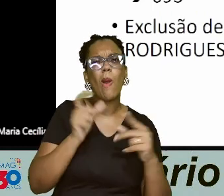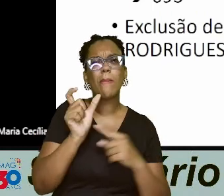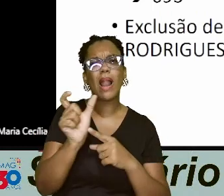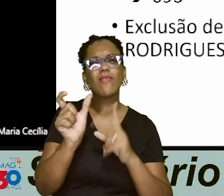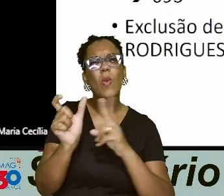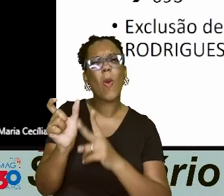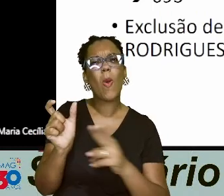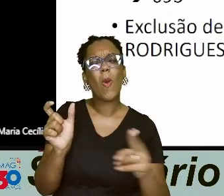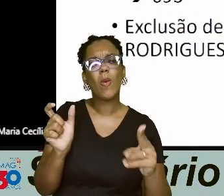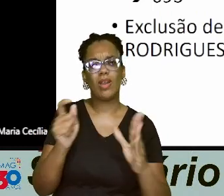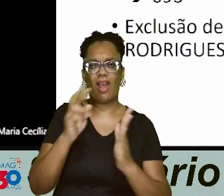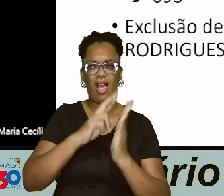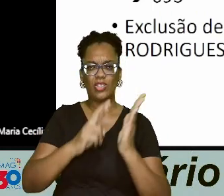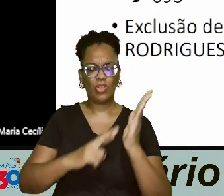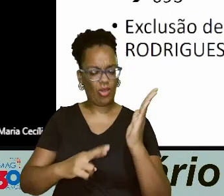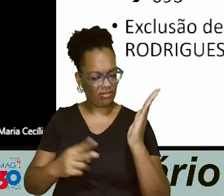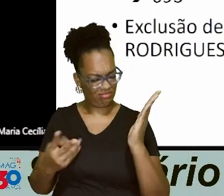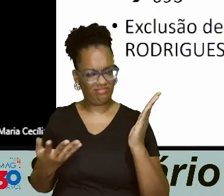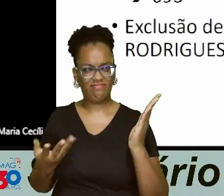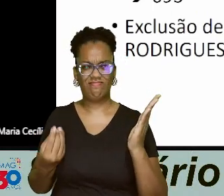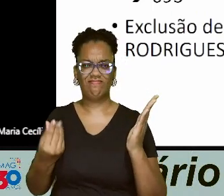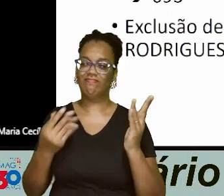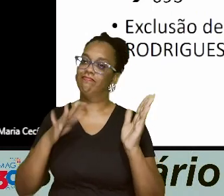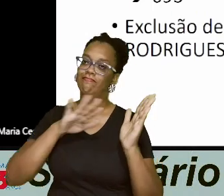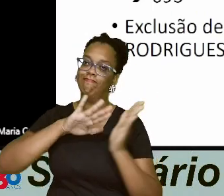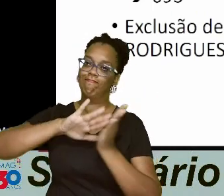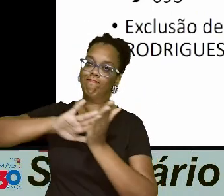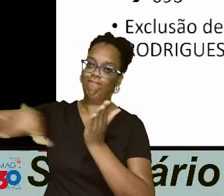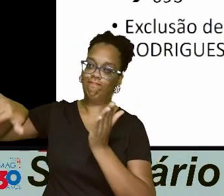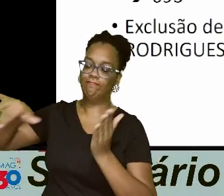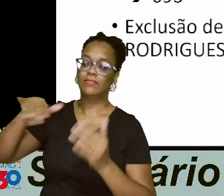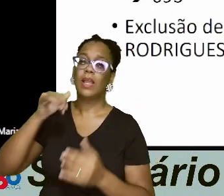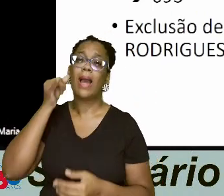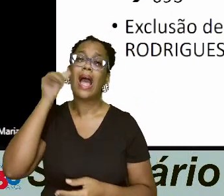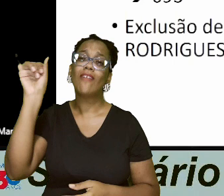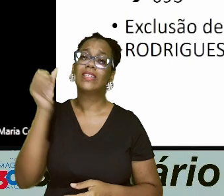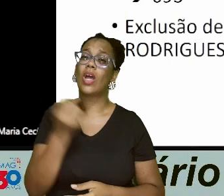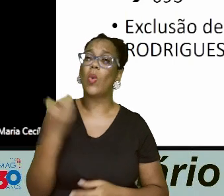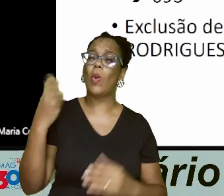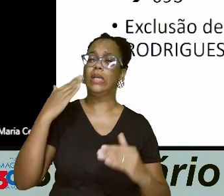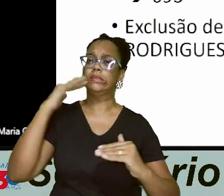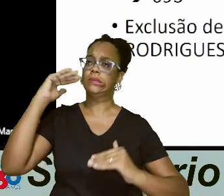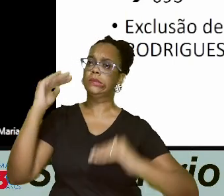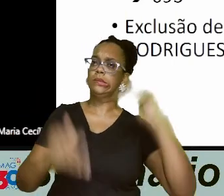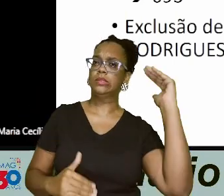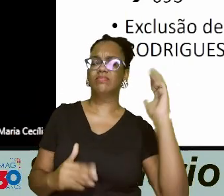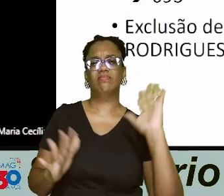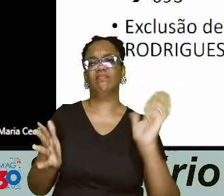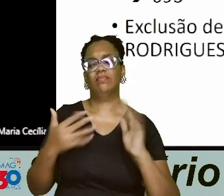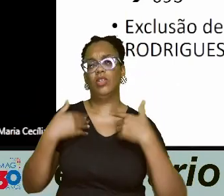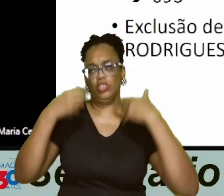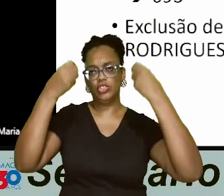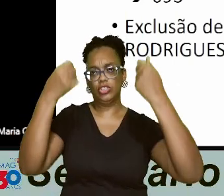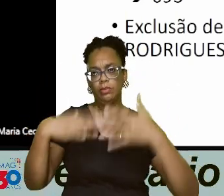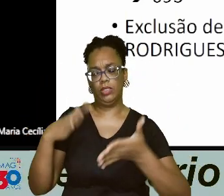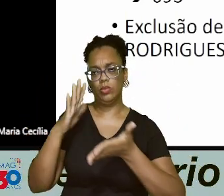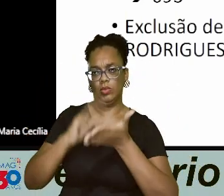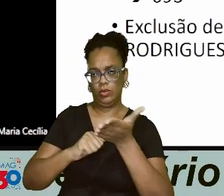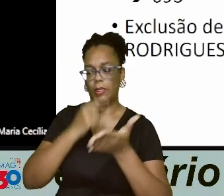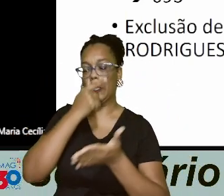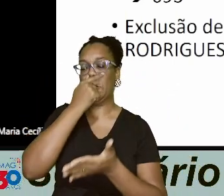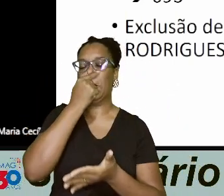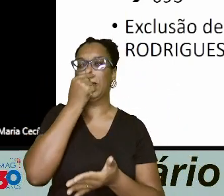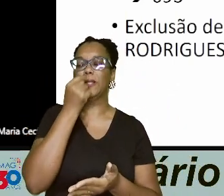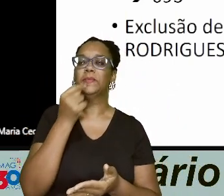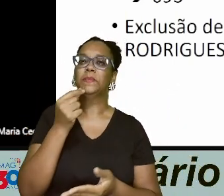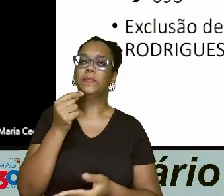relatório, inclusive, a gente reproduz essa decisão, mas para não ter um número muito discrepante, a gente justifica essa exclusão e a gente acaba aí com